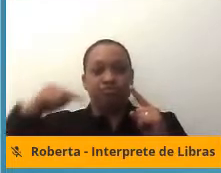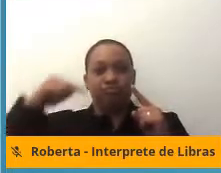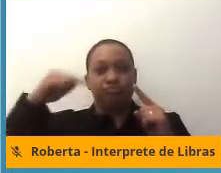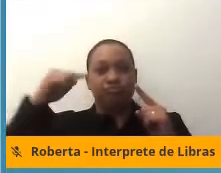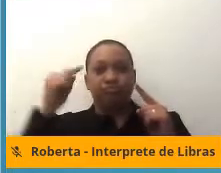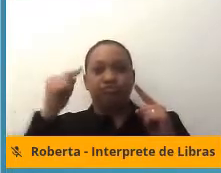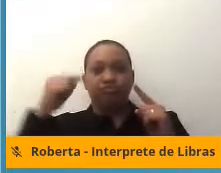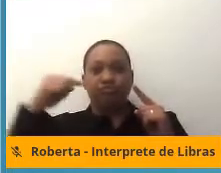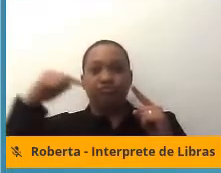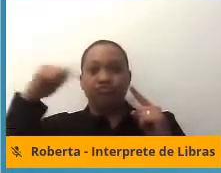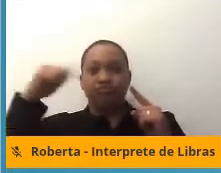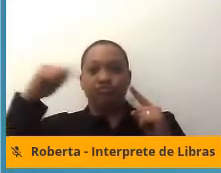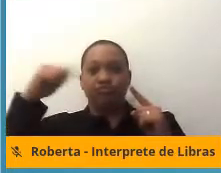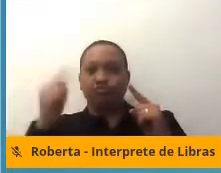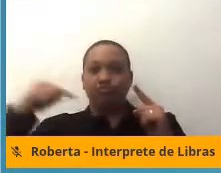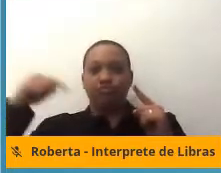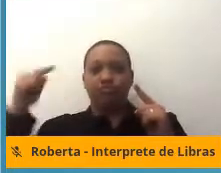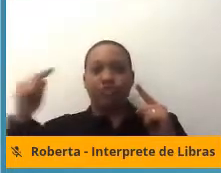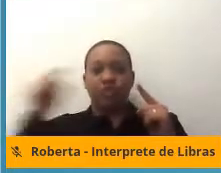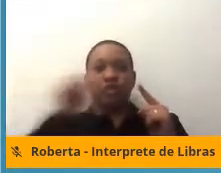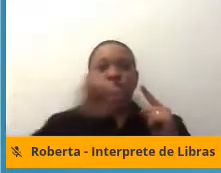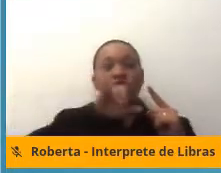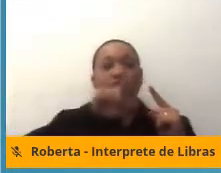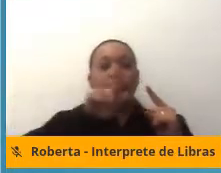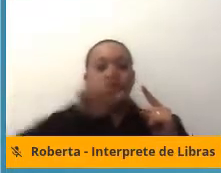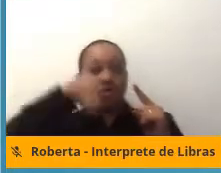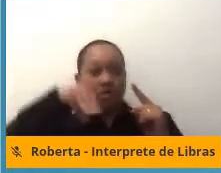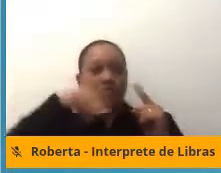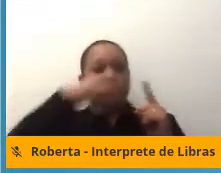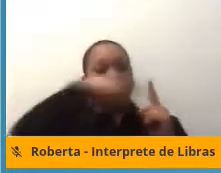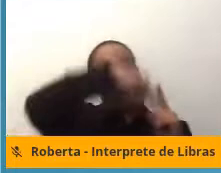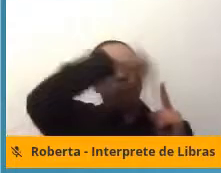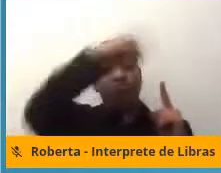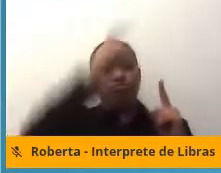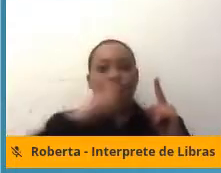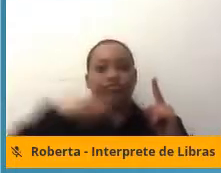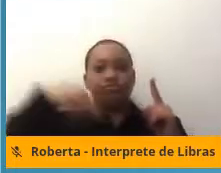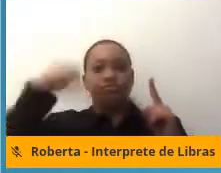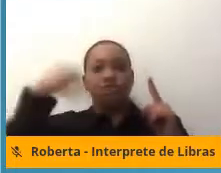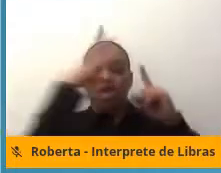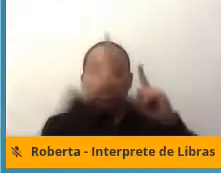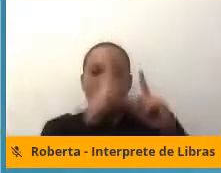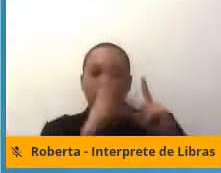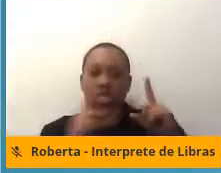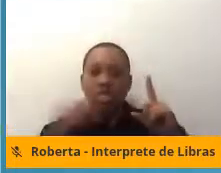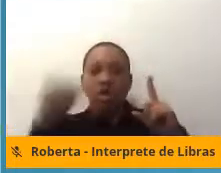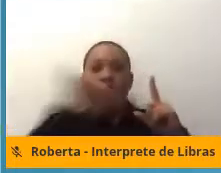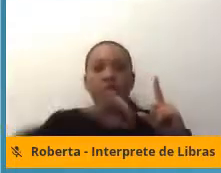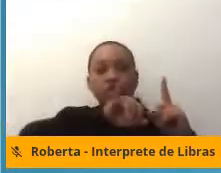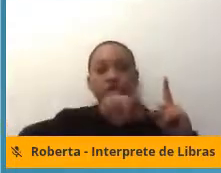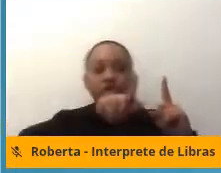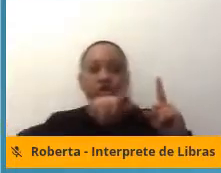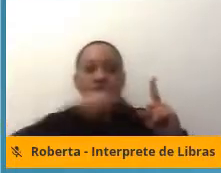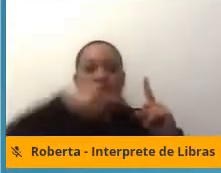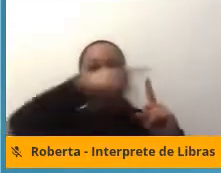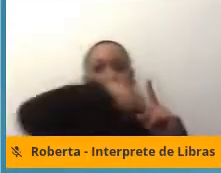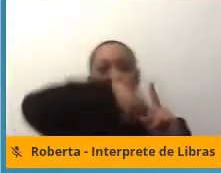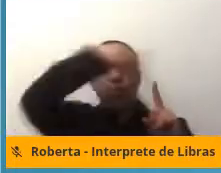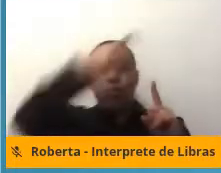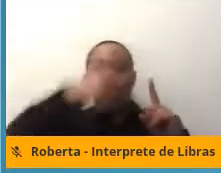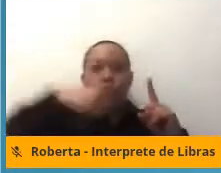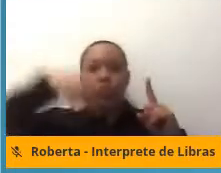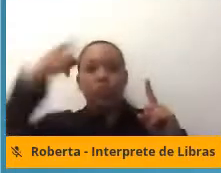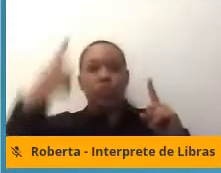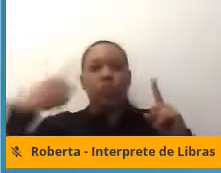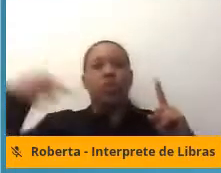Tá vendo aqui, ó, IgM. À medida que o IgM desaparece, veja que o IgG já apareceu antes. Então, esse momento aqui eu tenho